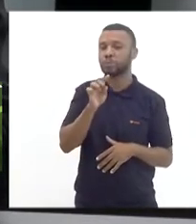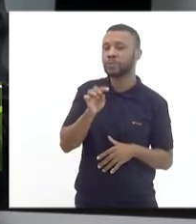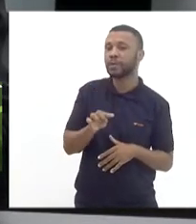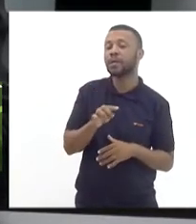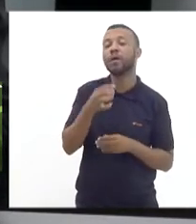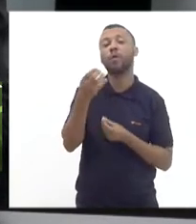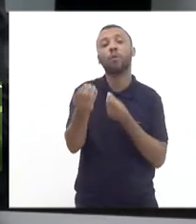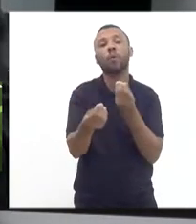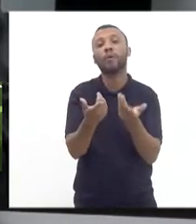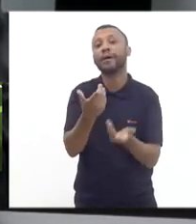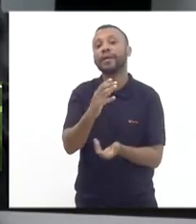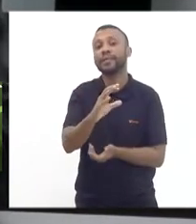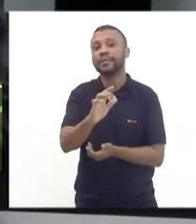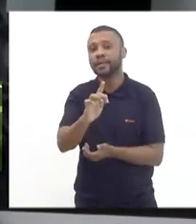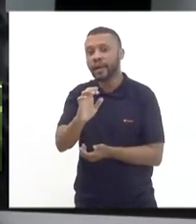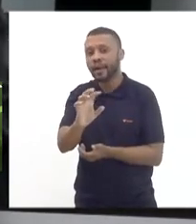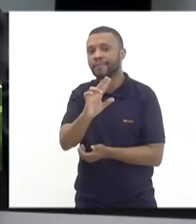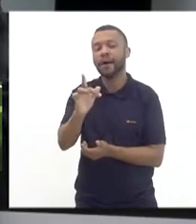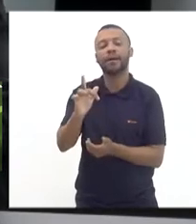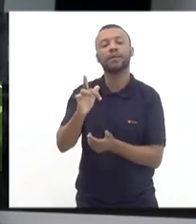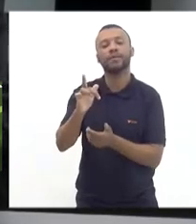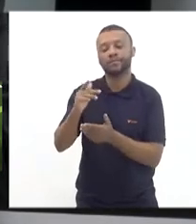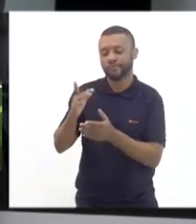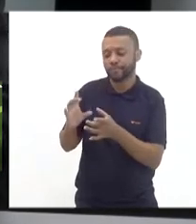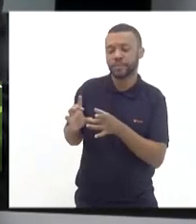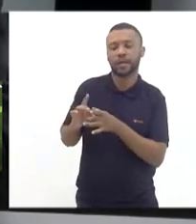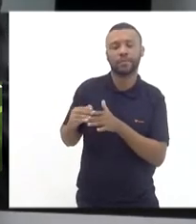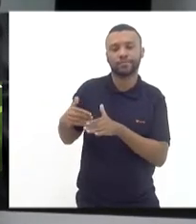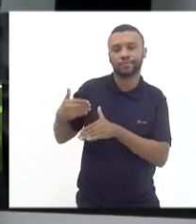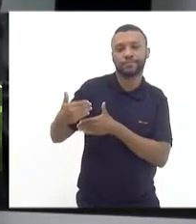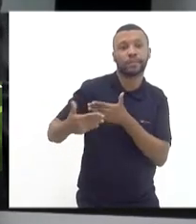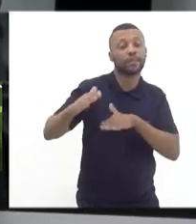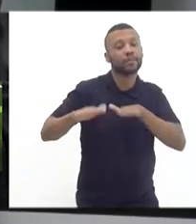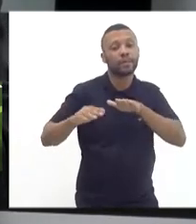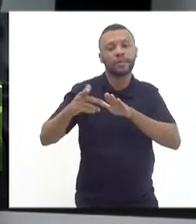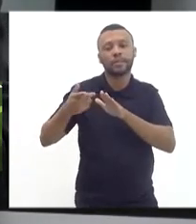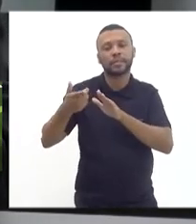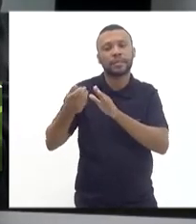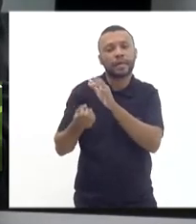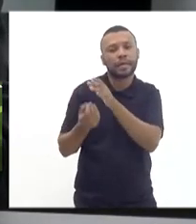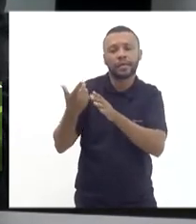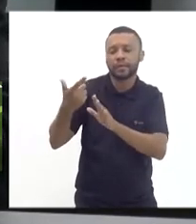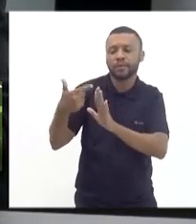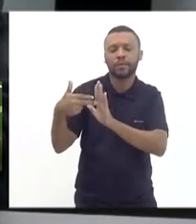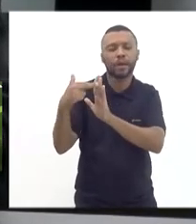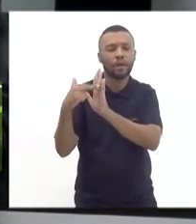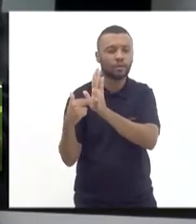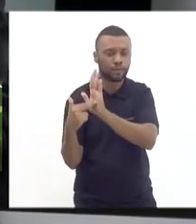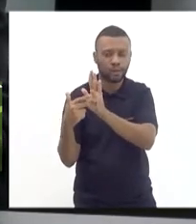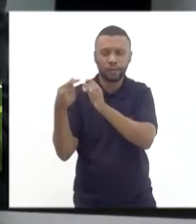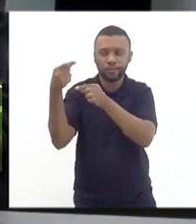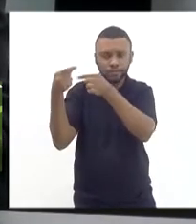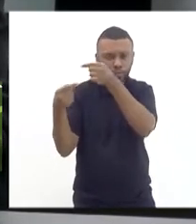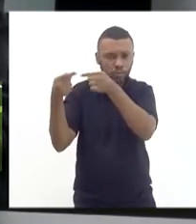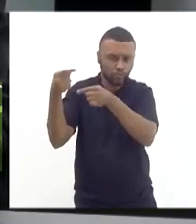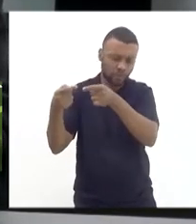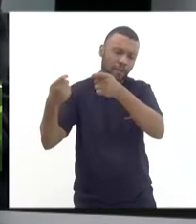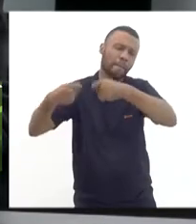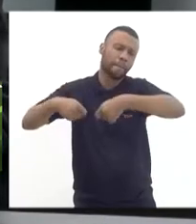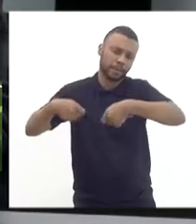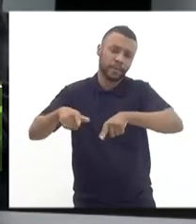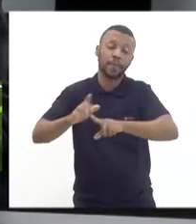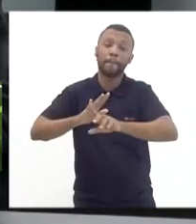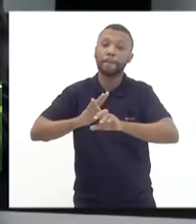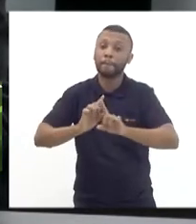vai participar nesse processo, talvez na regulamentação a gente precisa discutir mais, mas pelo menos que esse relatório, uma